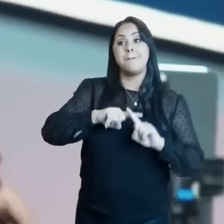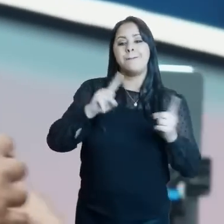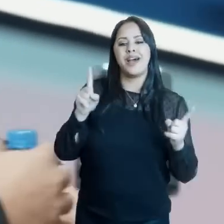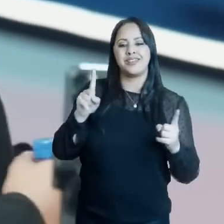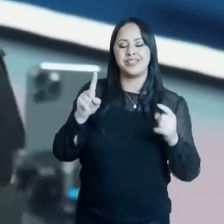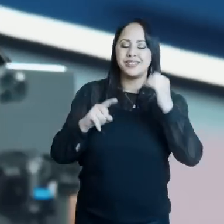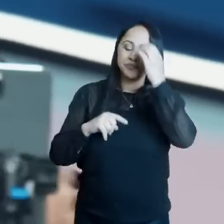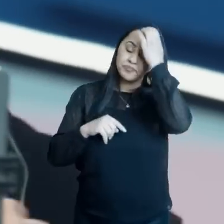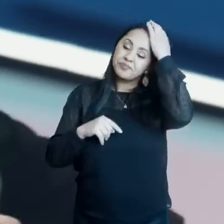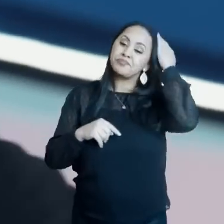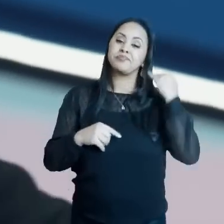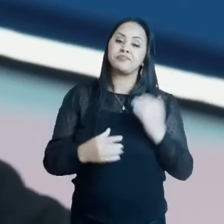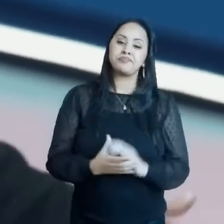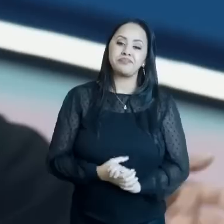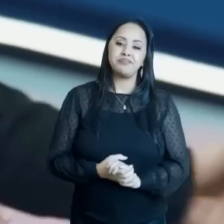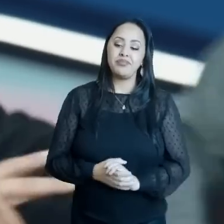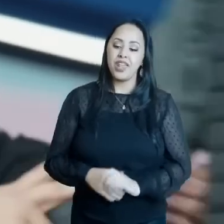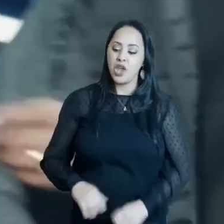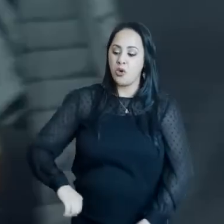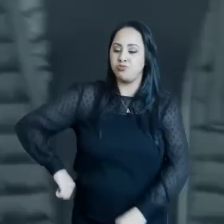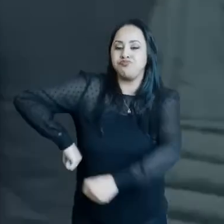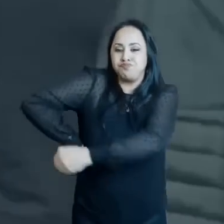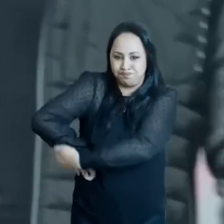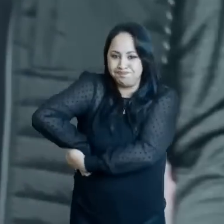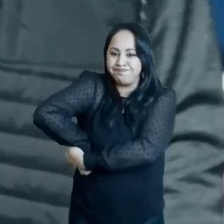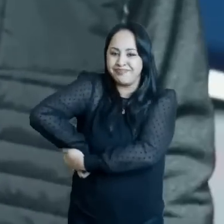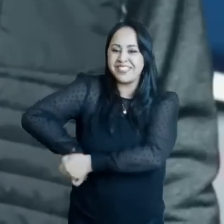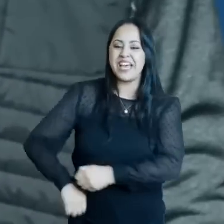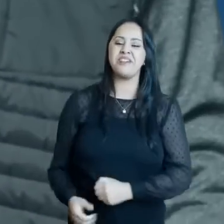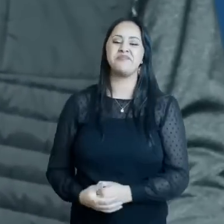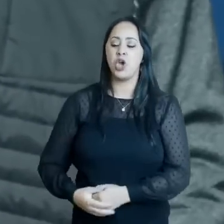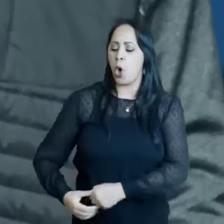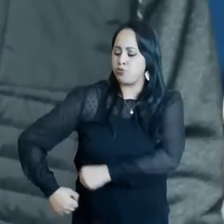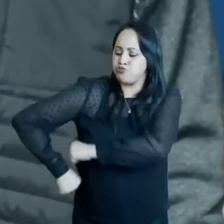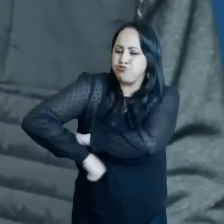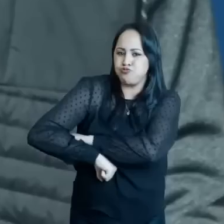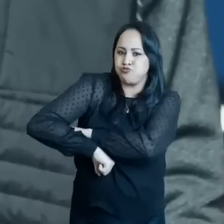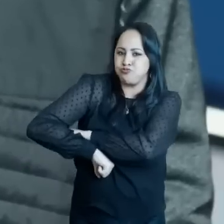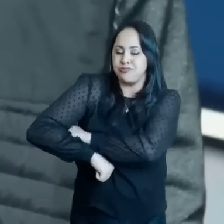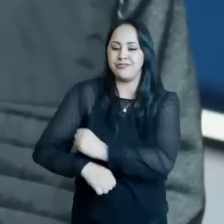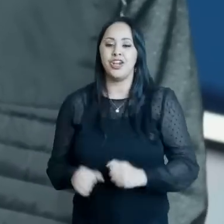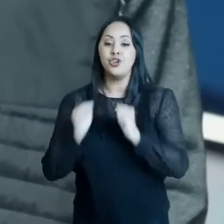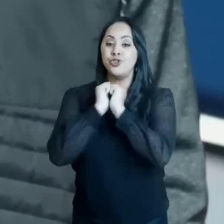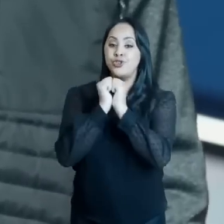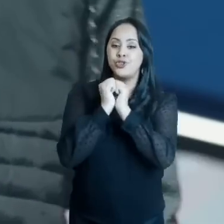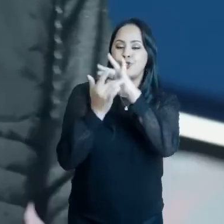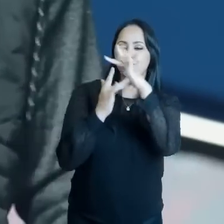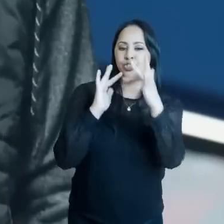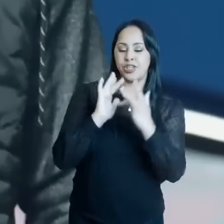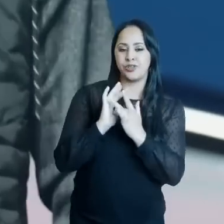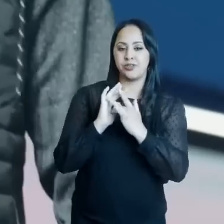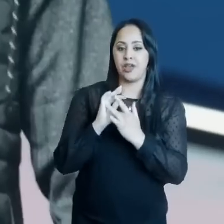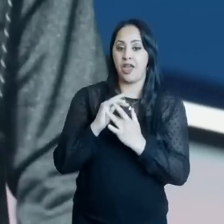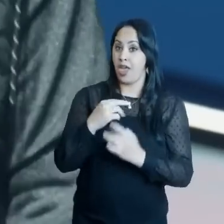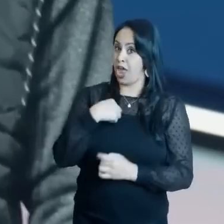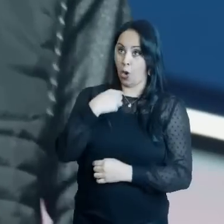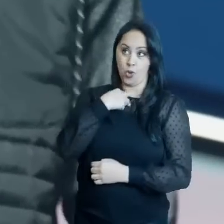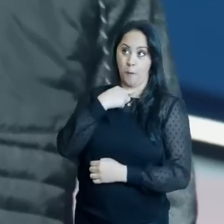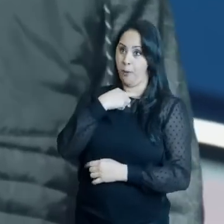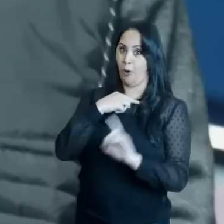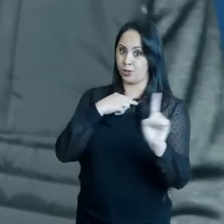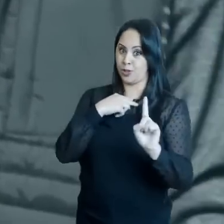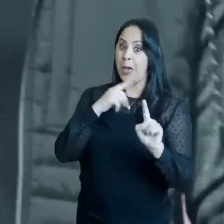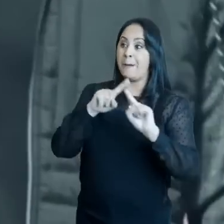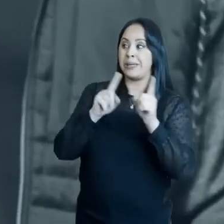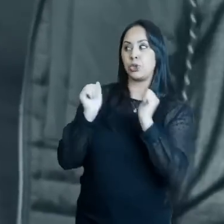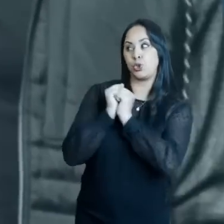vem cá Pedro, eu junto no braço aqui de Jesus, eu não posso, mas ó, eu tô com ele, tá?